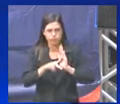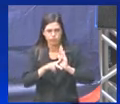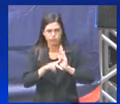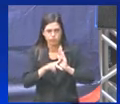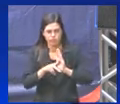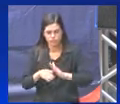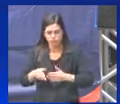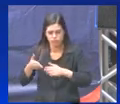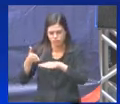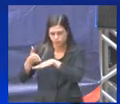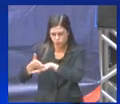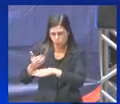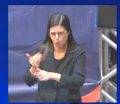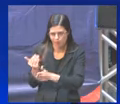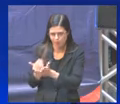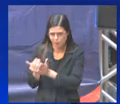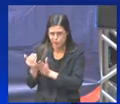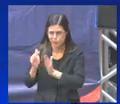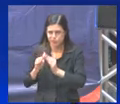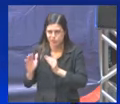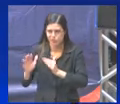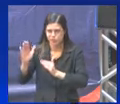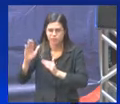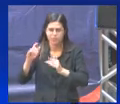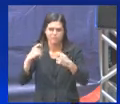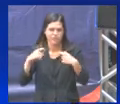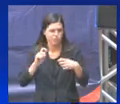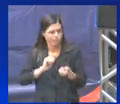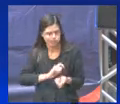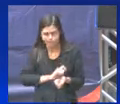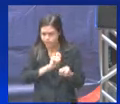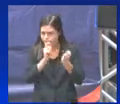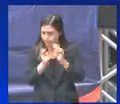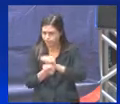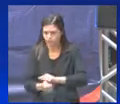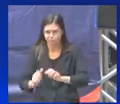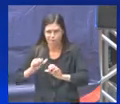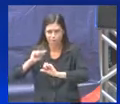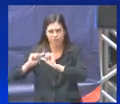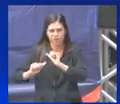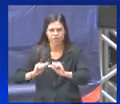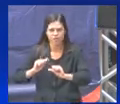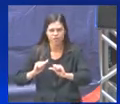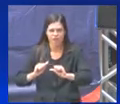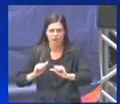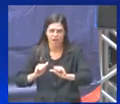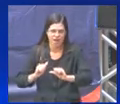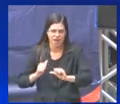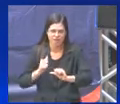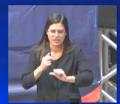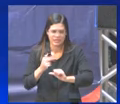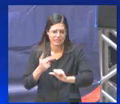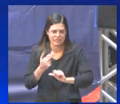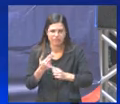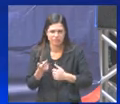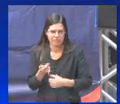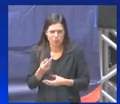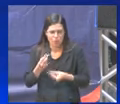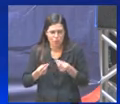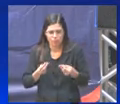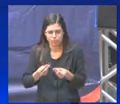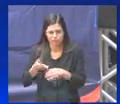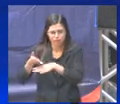na comunidade, nós tivemos que mudar tudo. Então, é realmente não chegar com nada pronto, é entender a